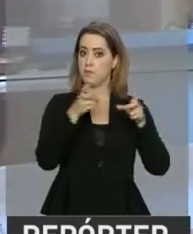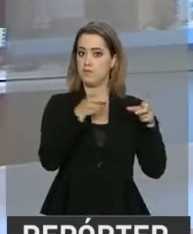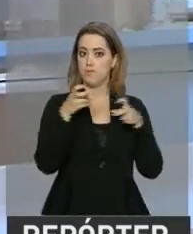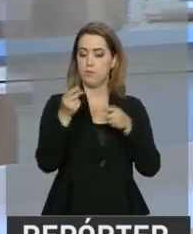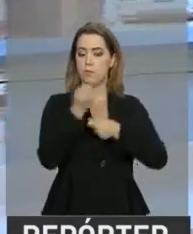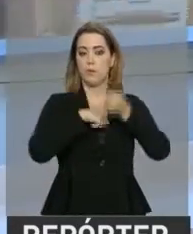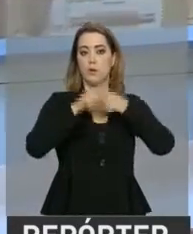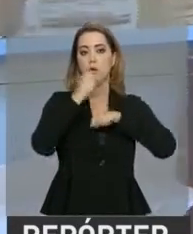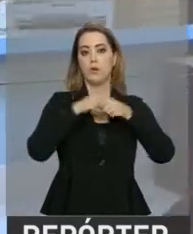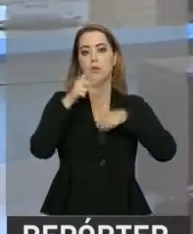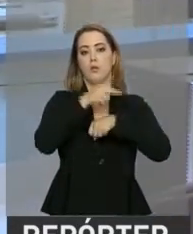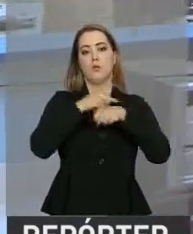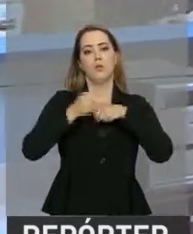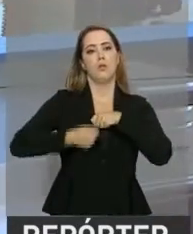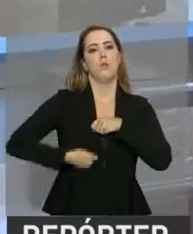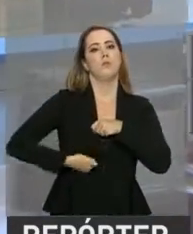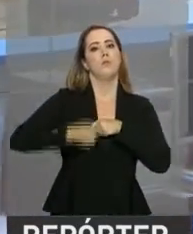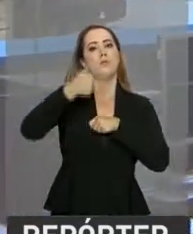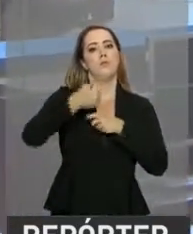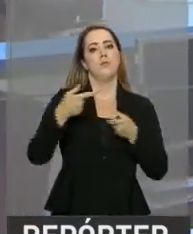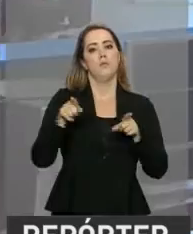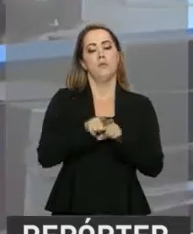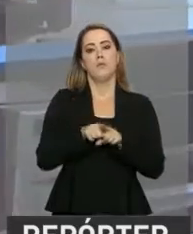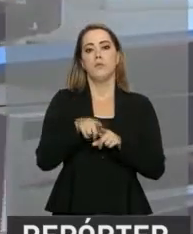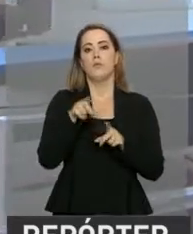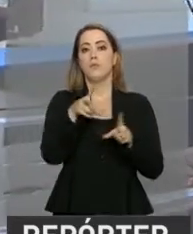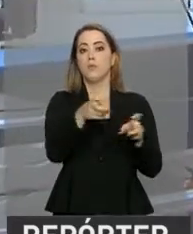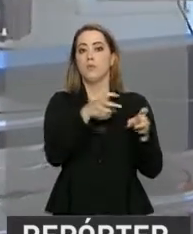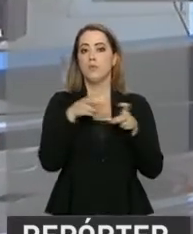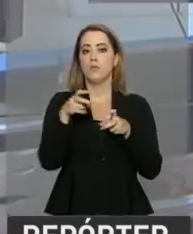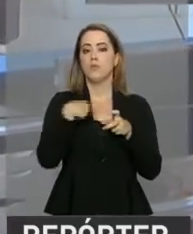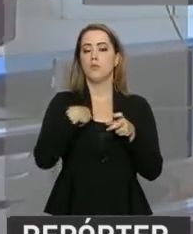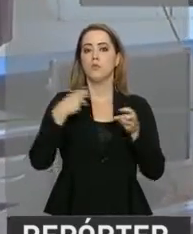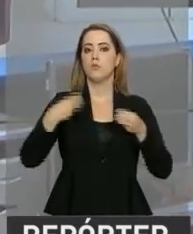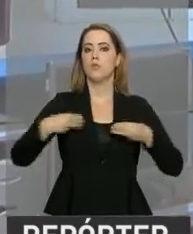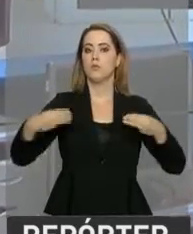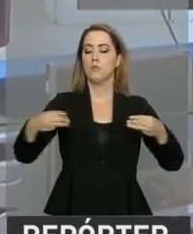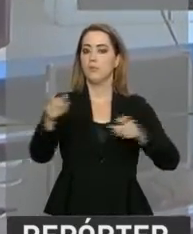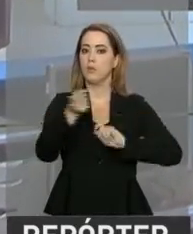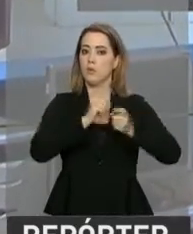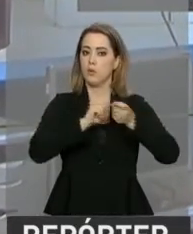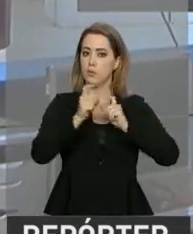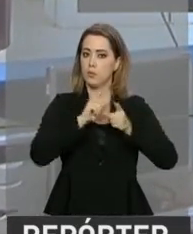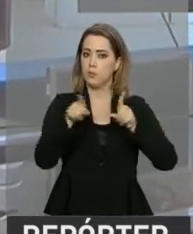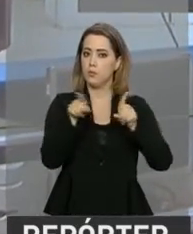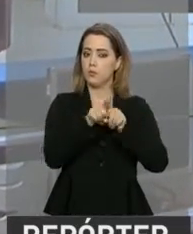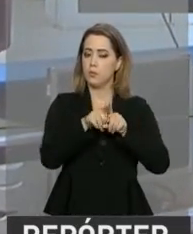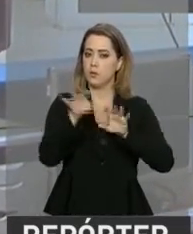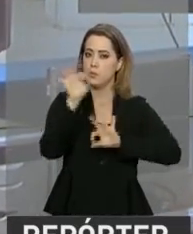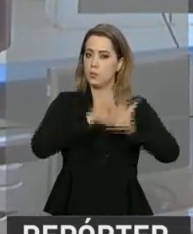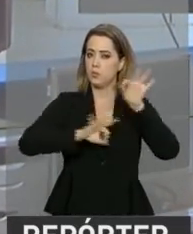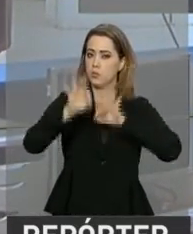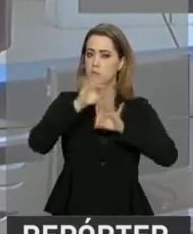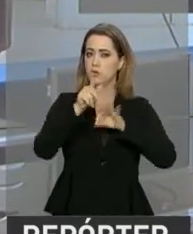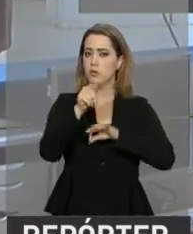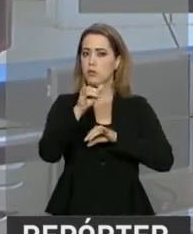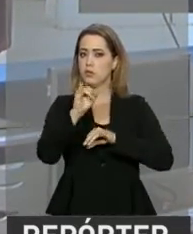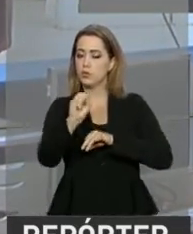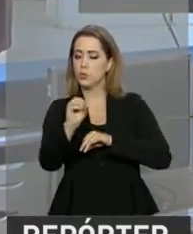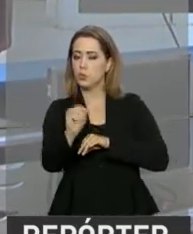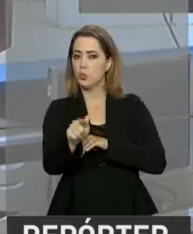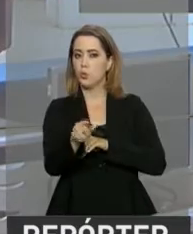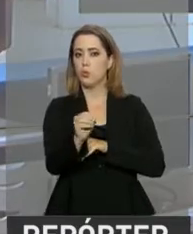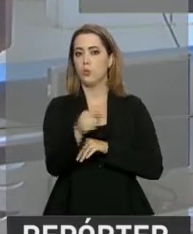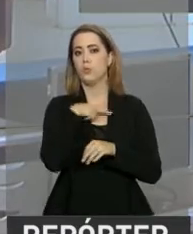do país começa a dar sinais de melhora. A avaliação foi feita pelo ministro do Planejamento, Diogo de Oliveira, que participou hoje em São Paulo